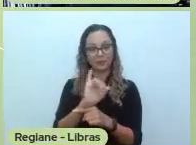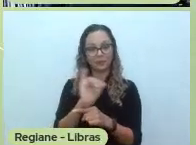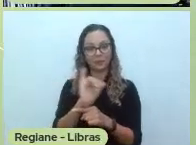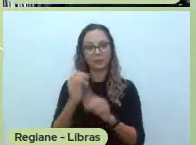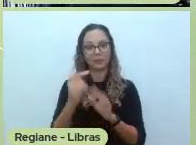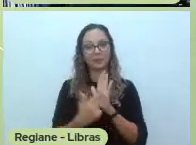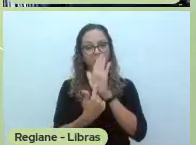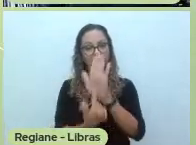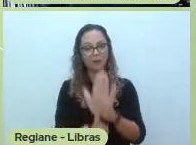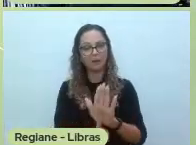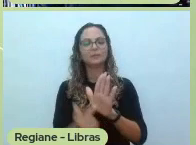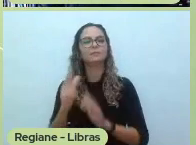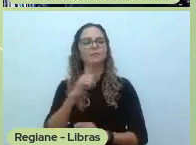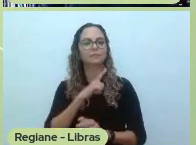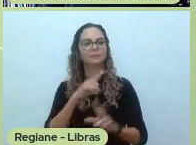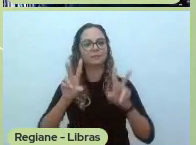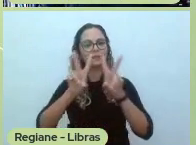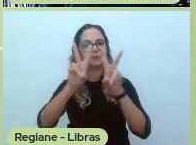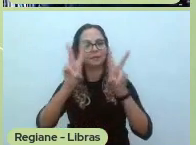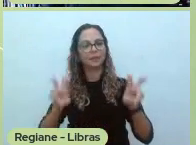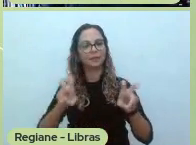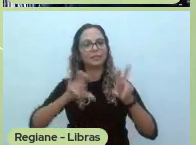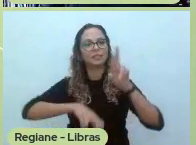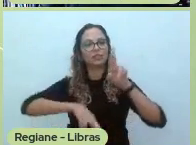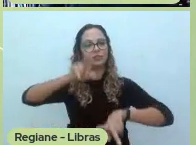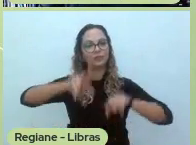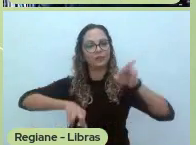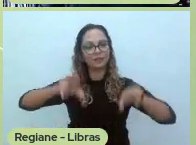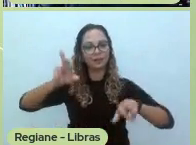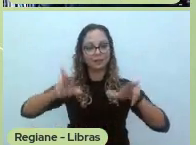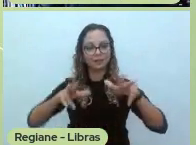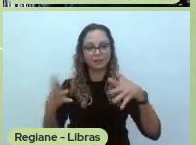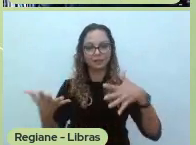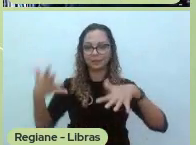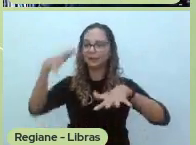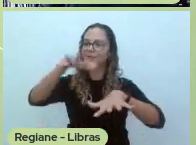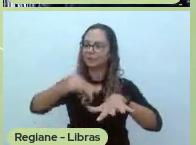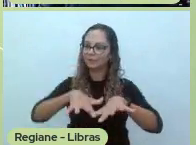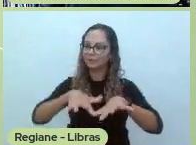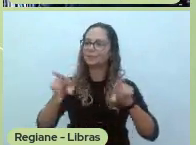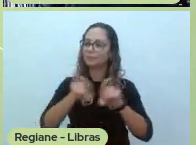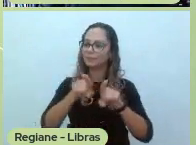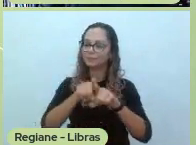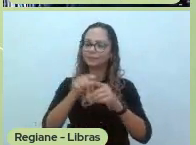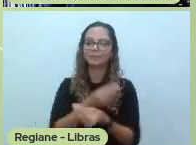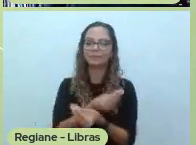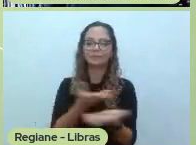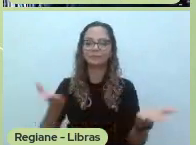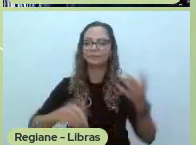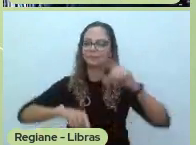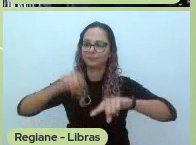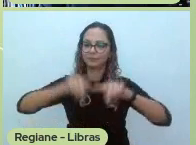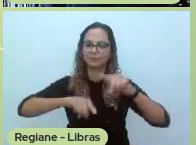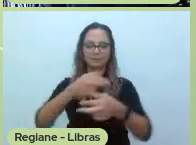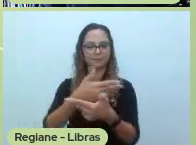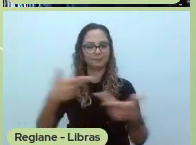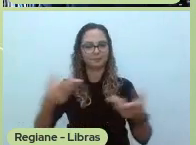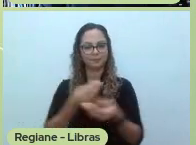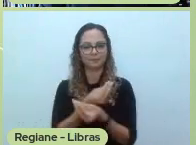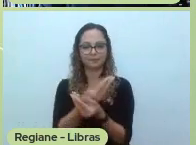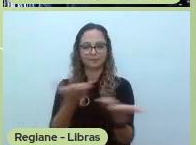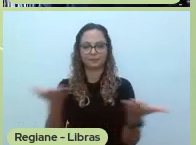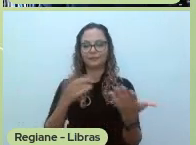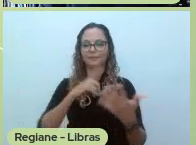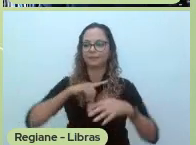uma temática de diversidade e inclusão. E a gente também disponibiliza esses materiais, né, como forma de educar para dentro e para